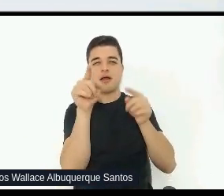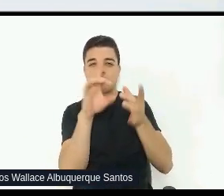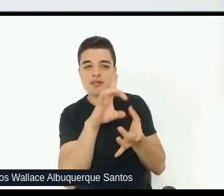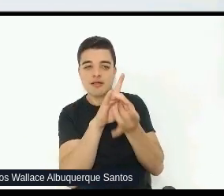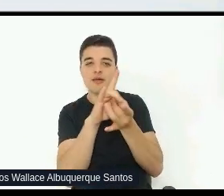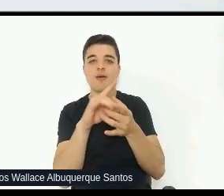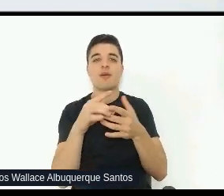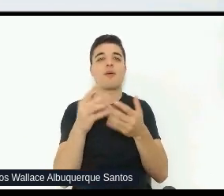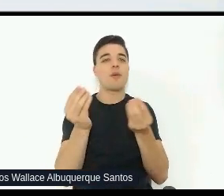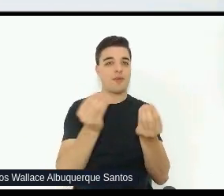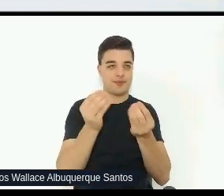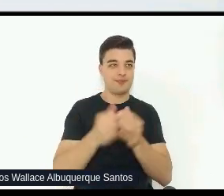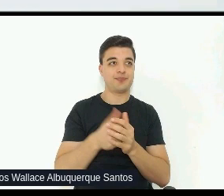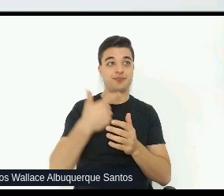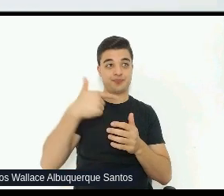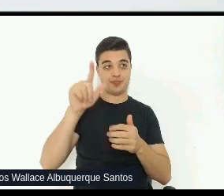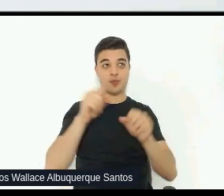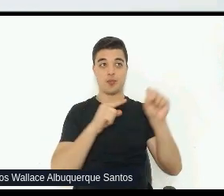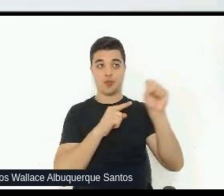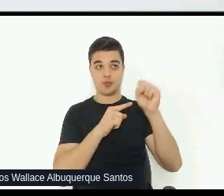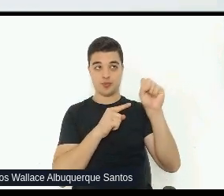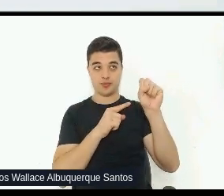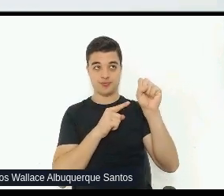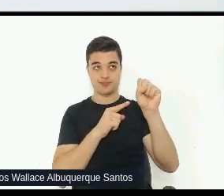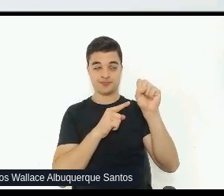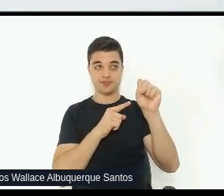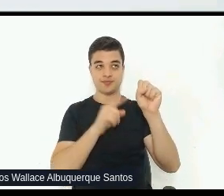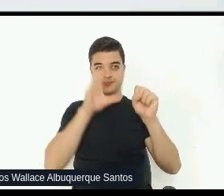ser realizada, porque às vezes a gente tem